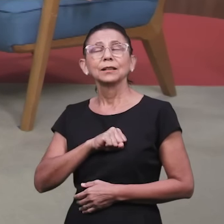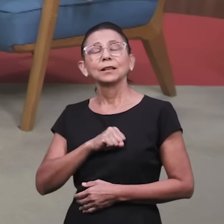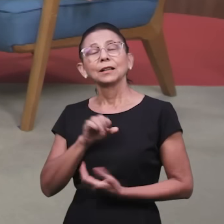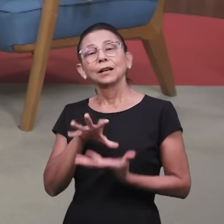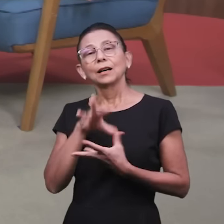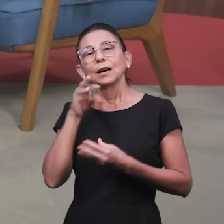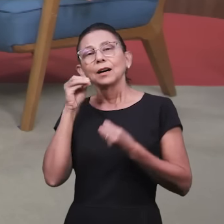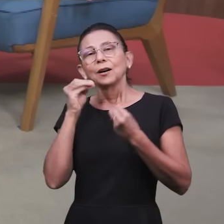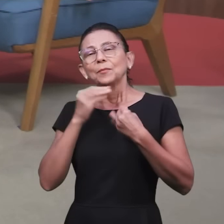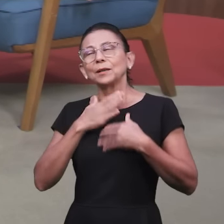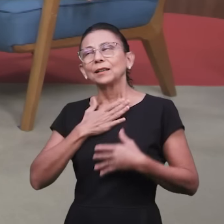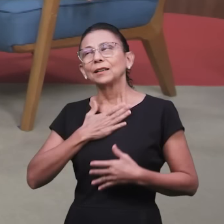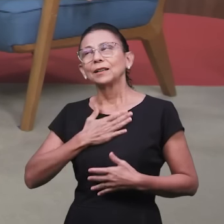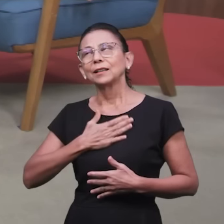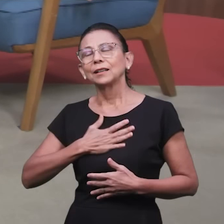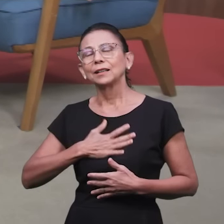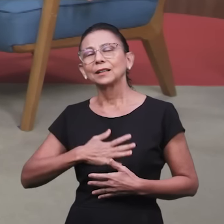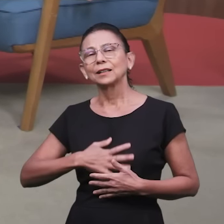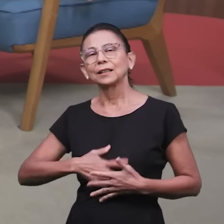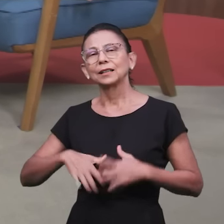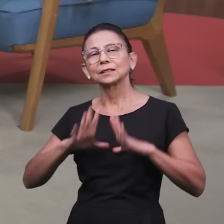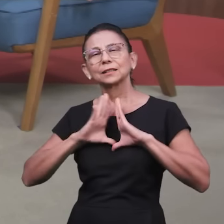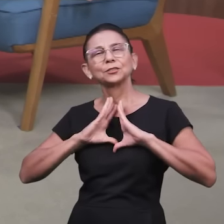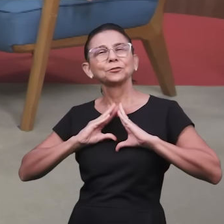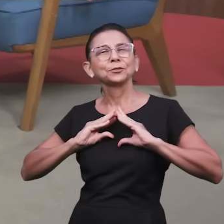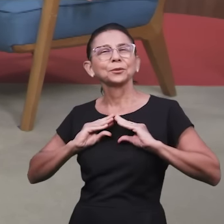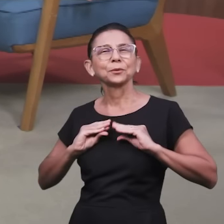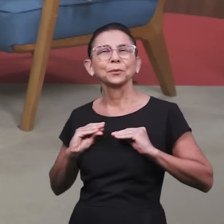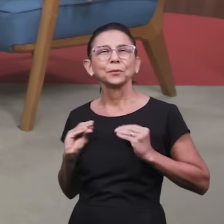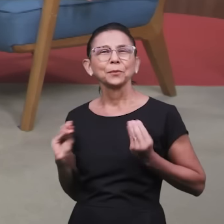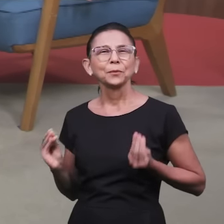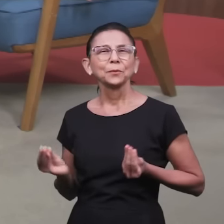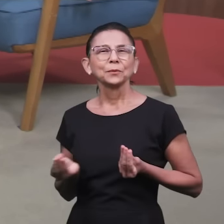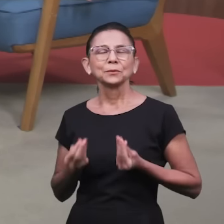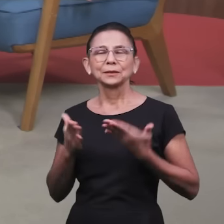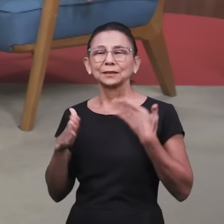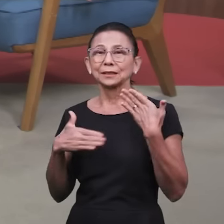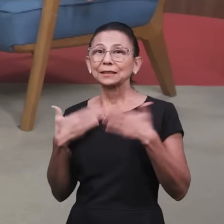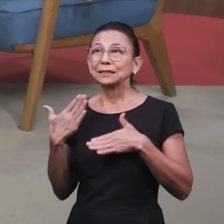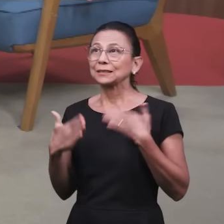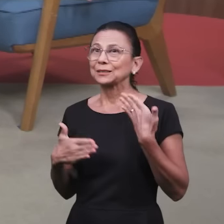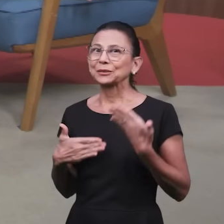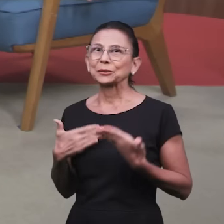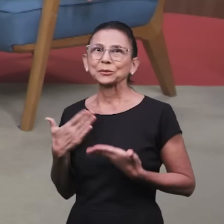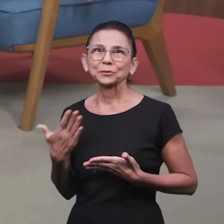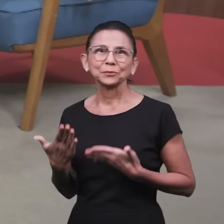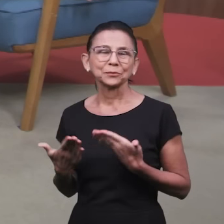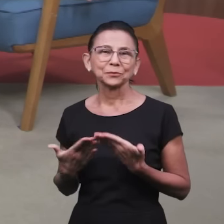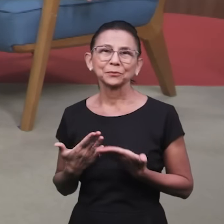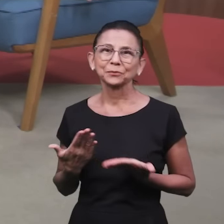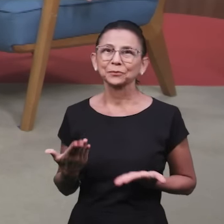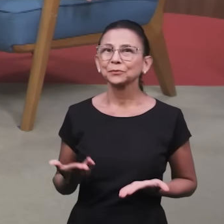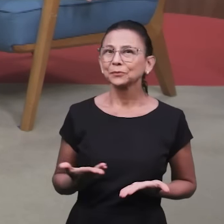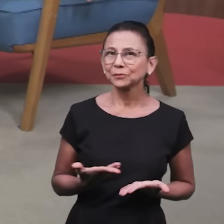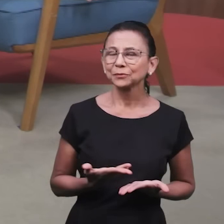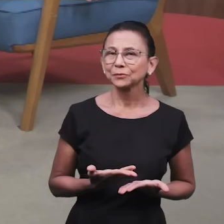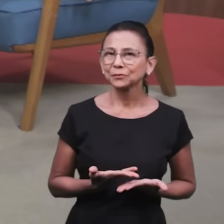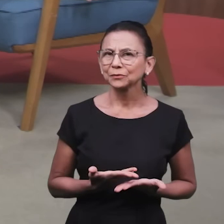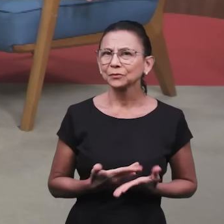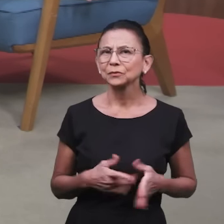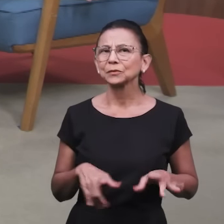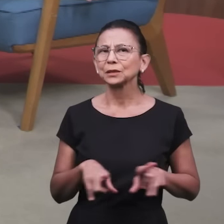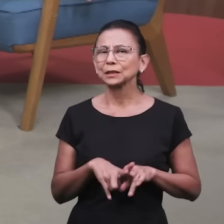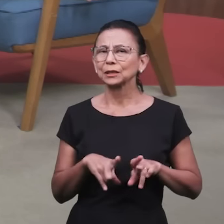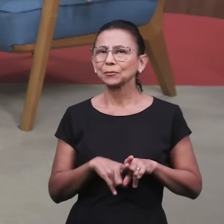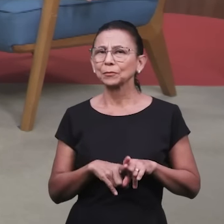se derreteu. Ou seja... Foi tocada mesmo. Tocada. Muitos certamente chegaram a